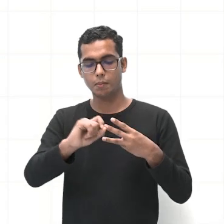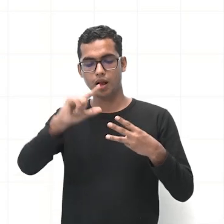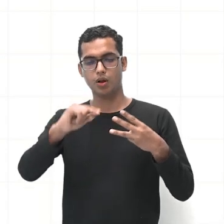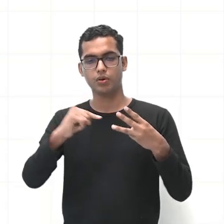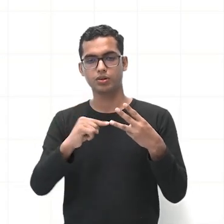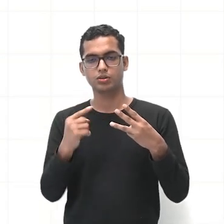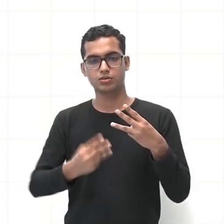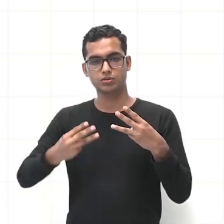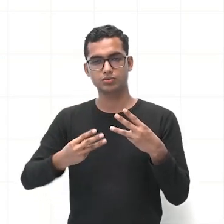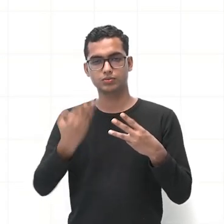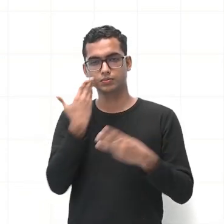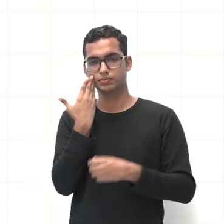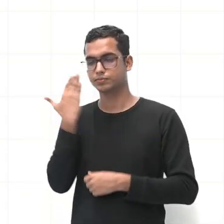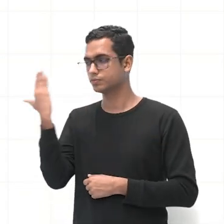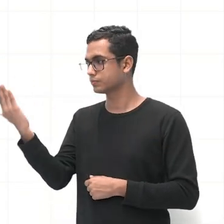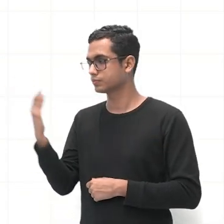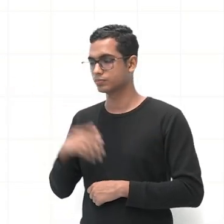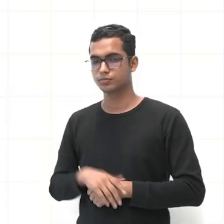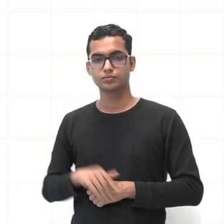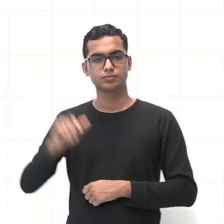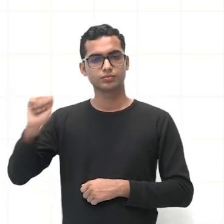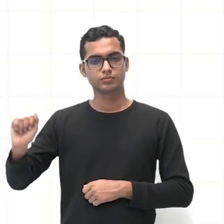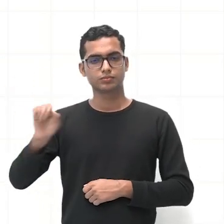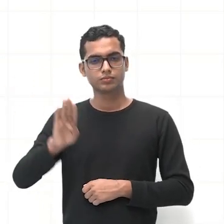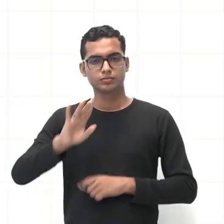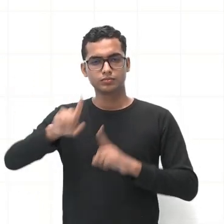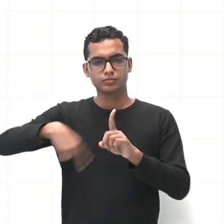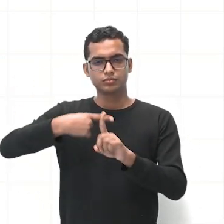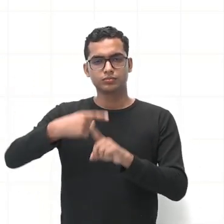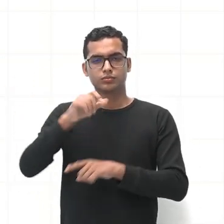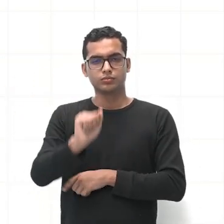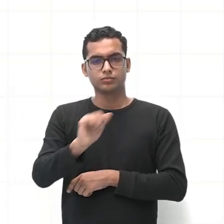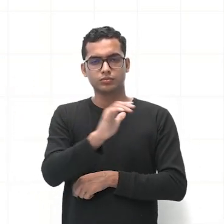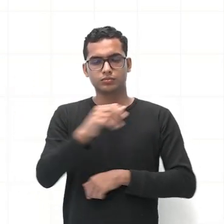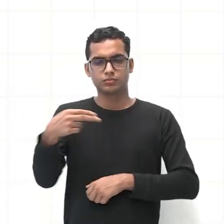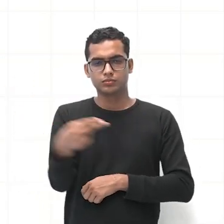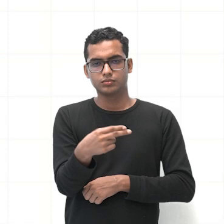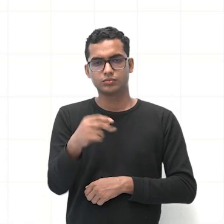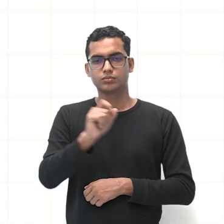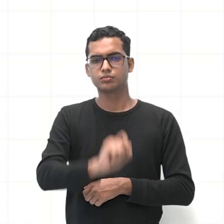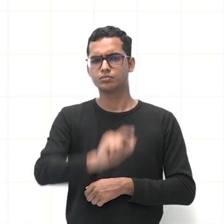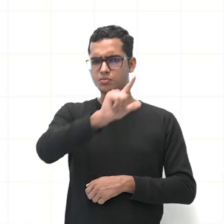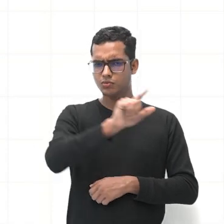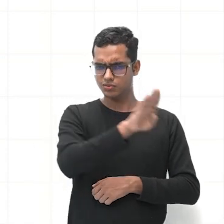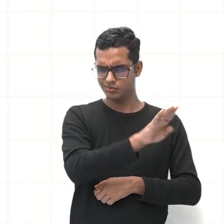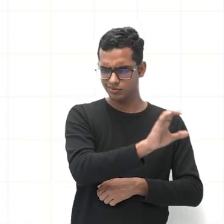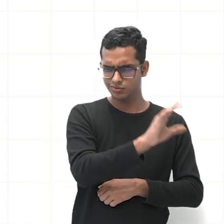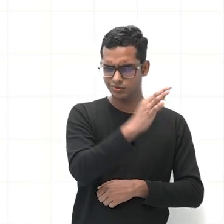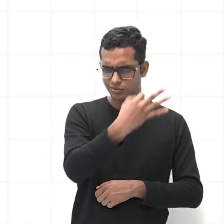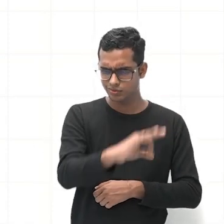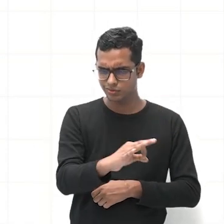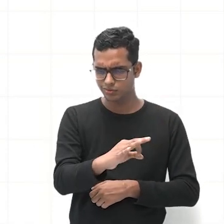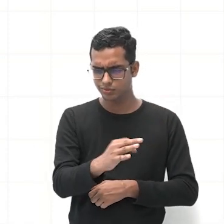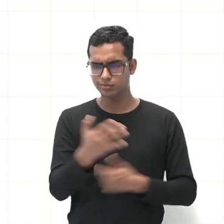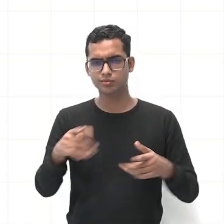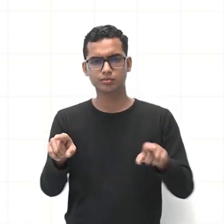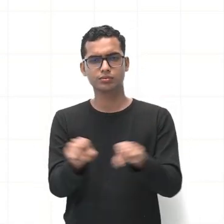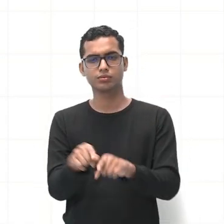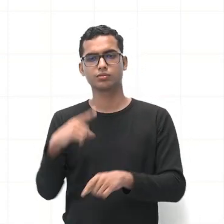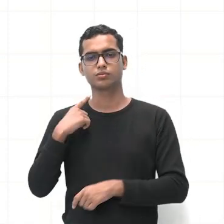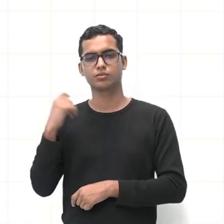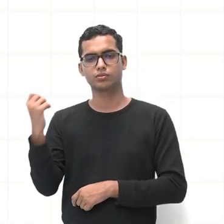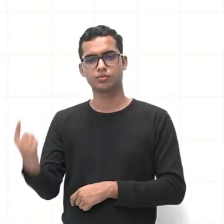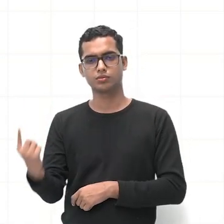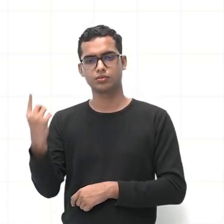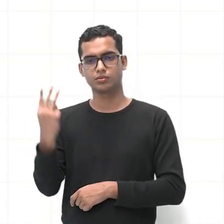ó. AB mais AC é maior que BC? AB é 13, AC é 5, BC é